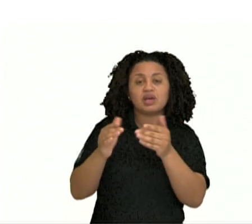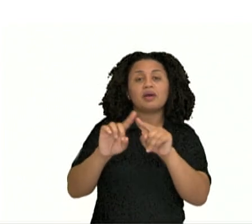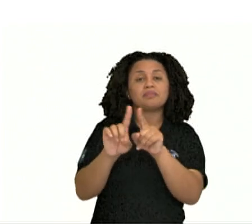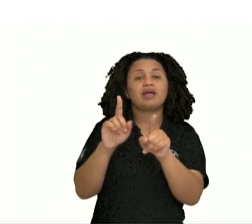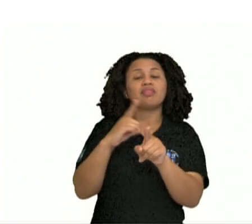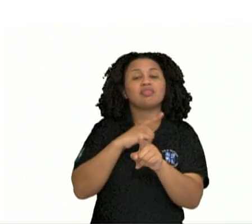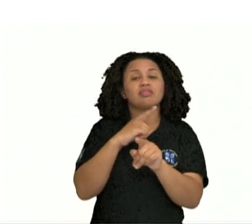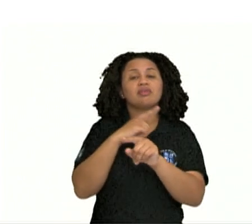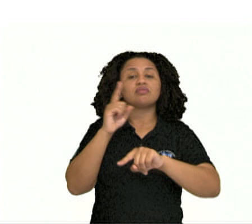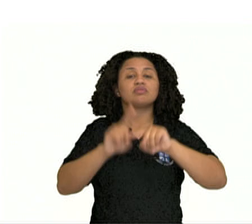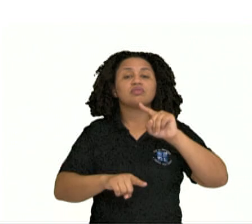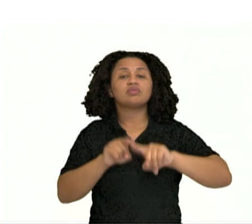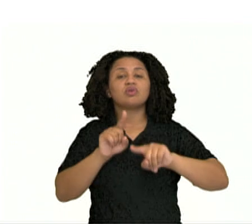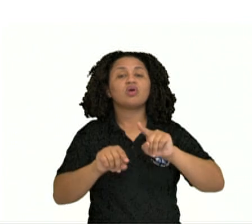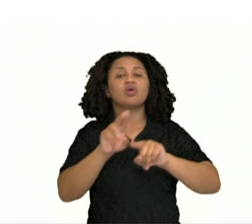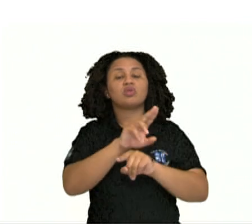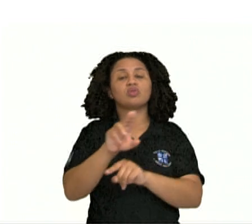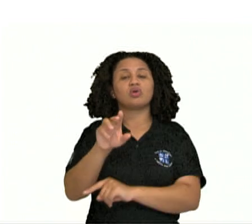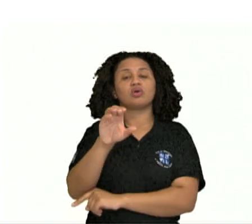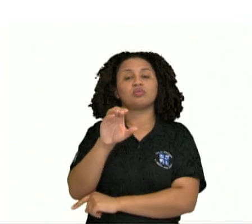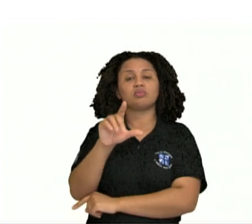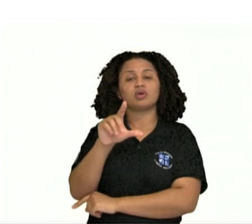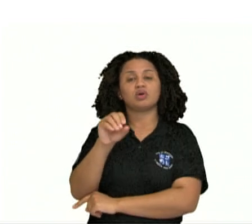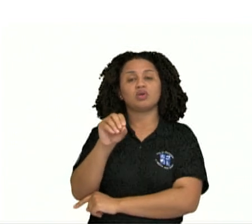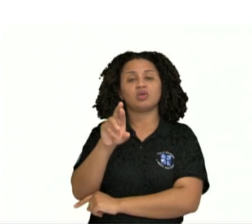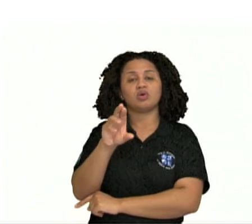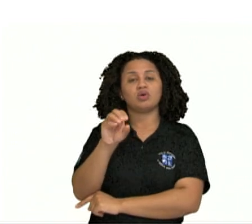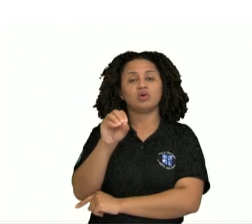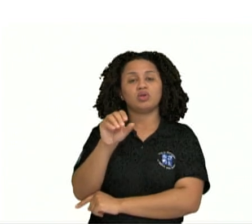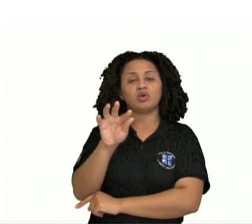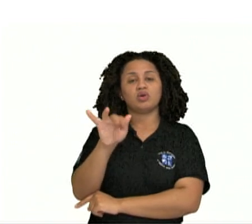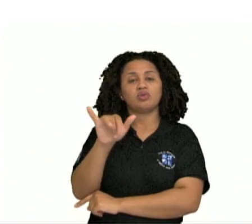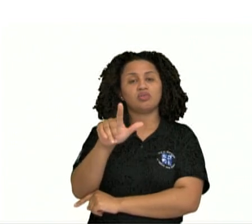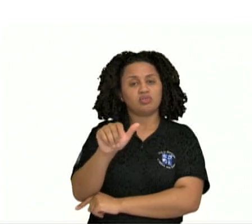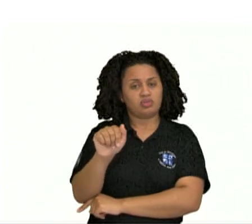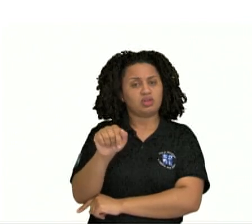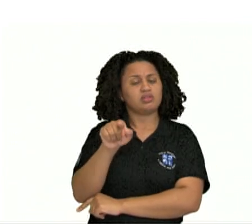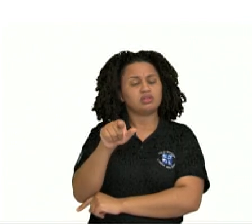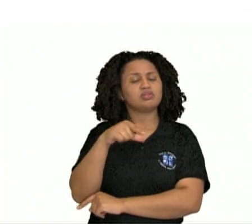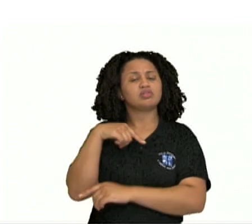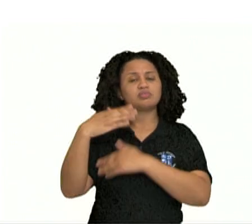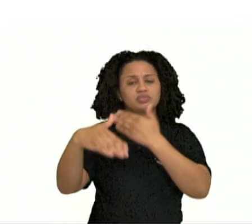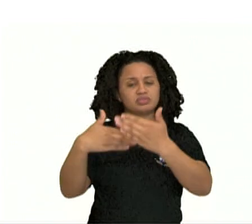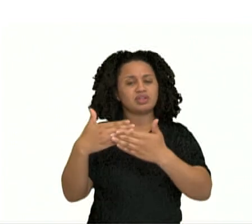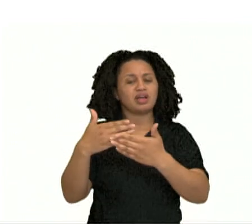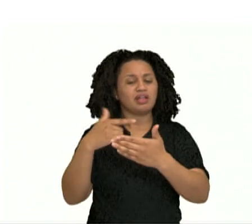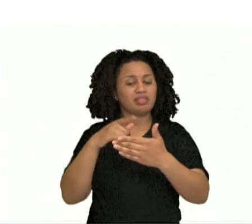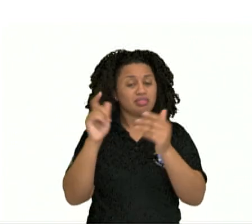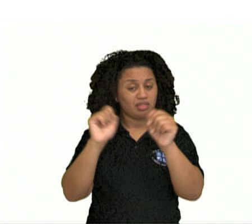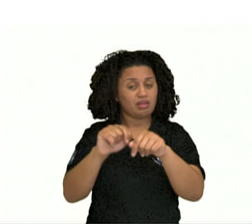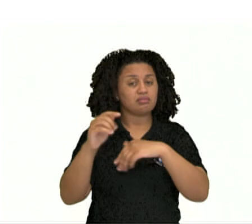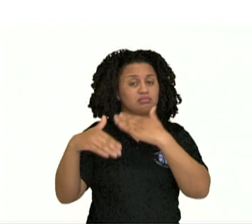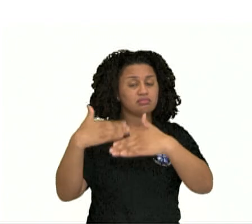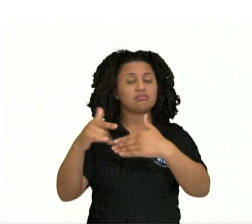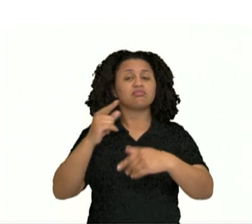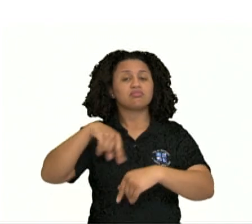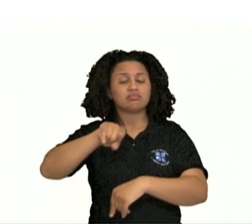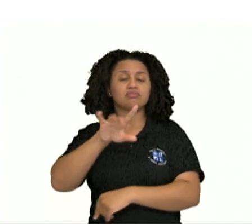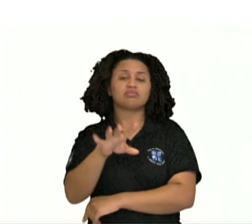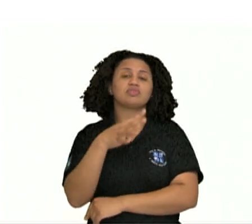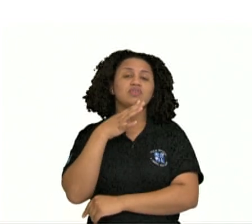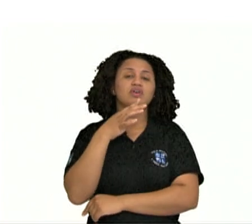tem uma substância chamada Clorofila que permite um processo que já estudaram no sendo fundamental que seria a